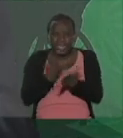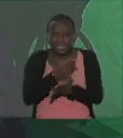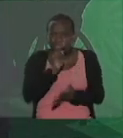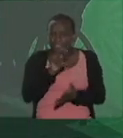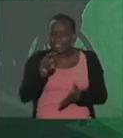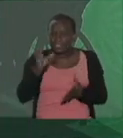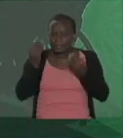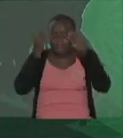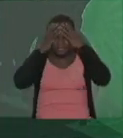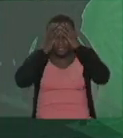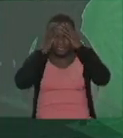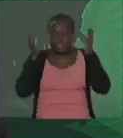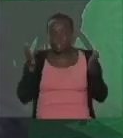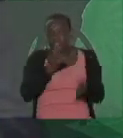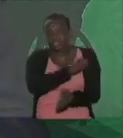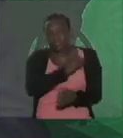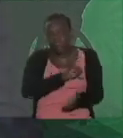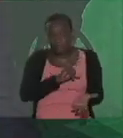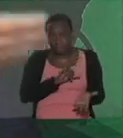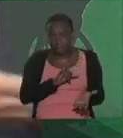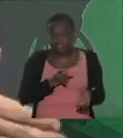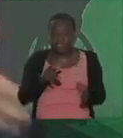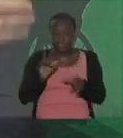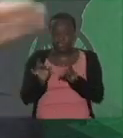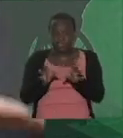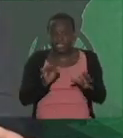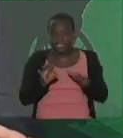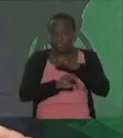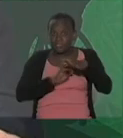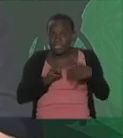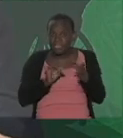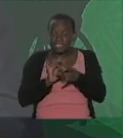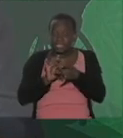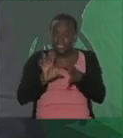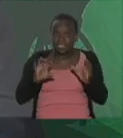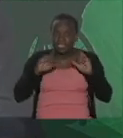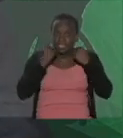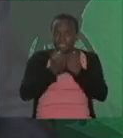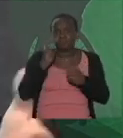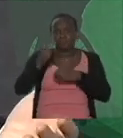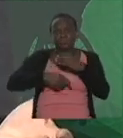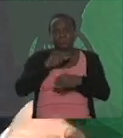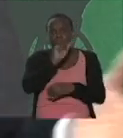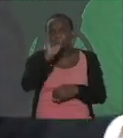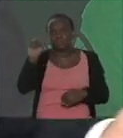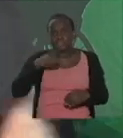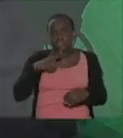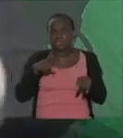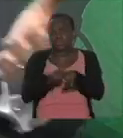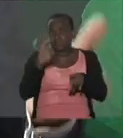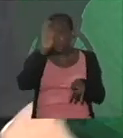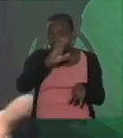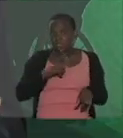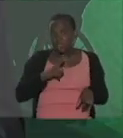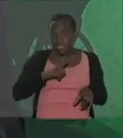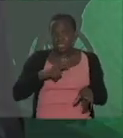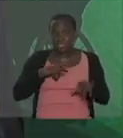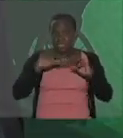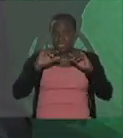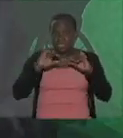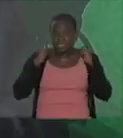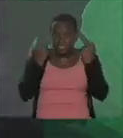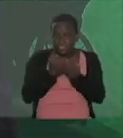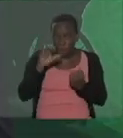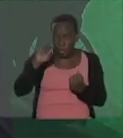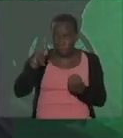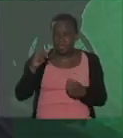erros que nós vivemos no Rio de Janeiro e olha privatização e concessão de de Arenas foram feitas no mundo inteiro até no Brasil inteiro nas Arenas